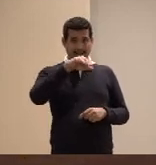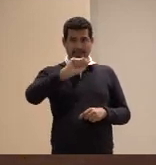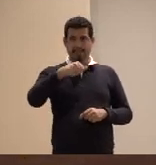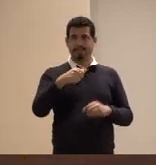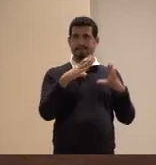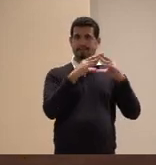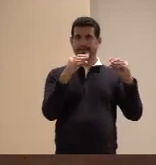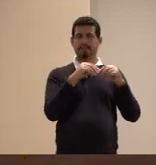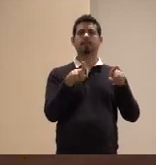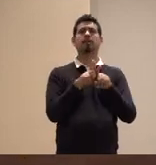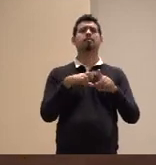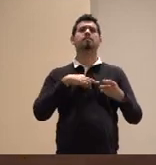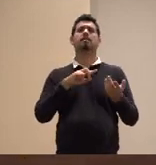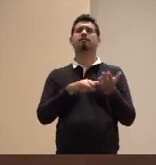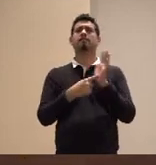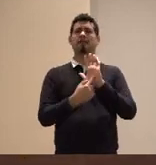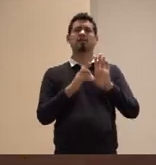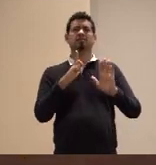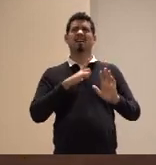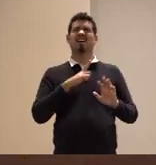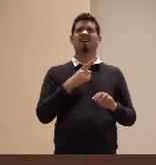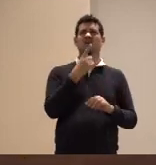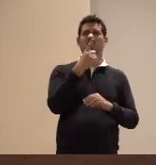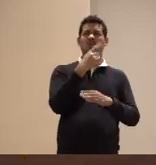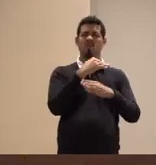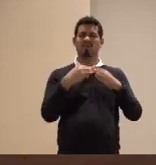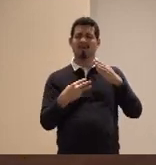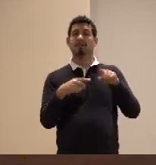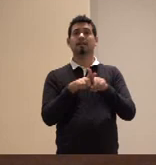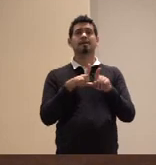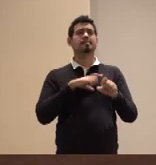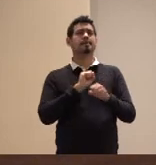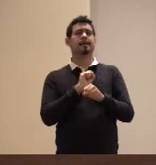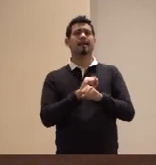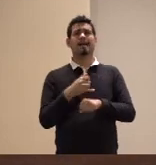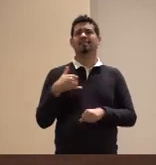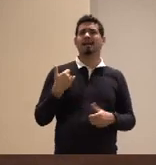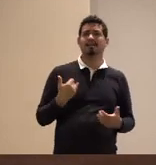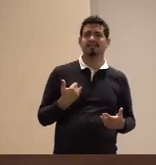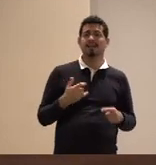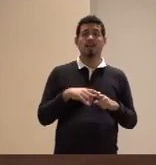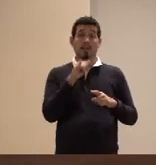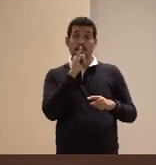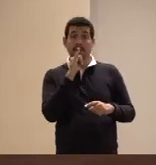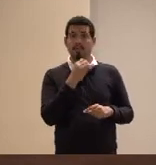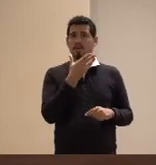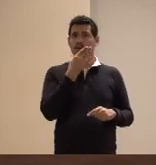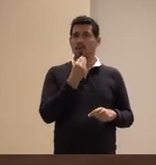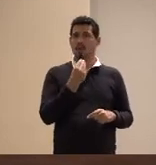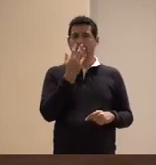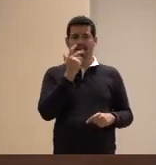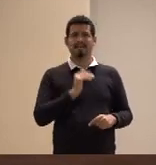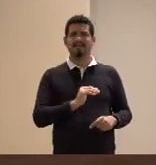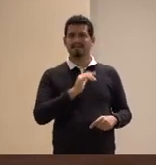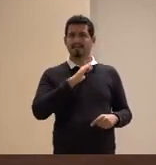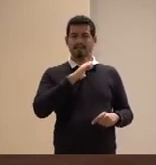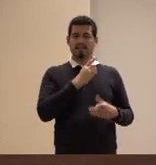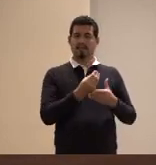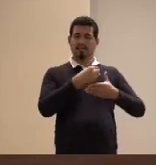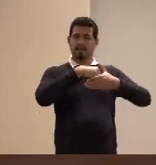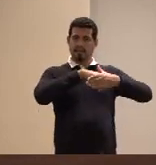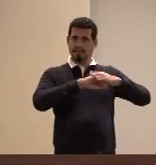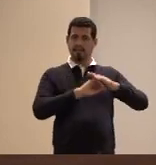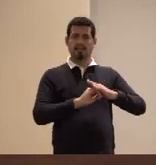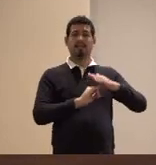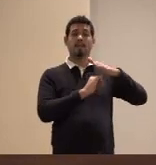motor equivalente a um terço do que é esperado para a sua idade. Ou seja, o menino no acolhimento institucional,